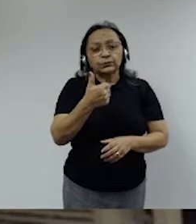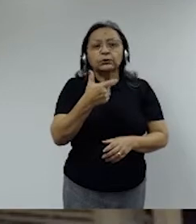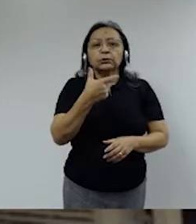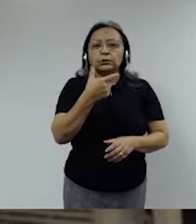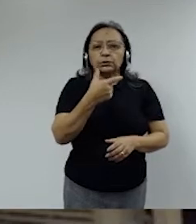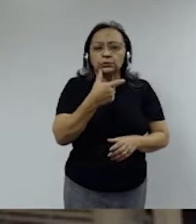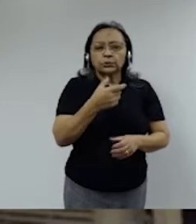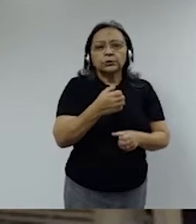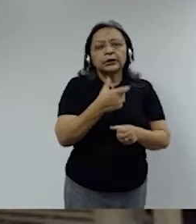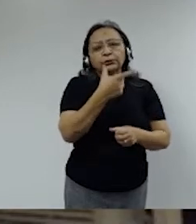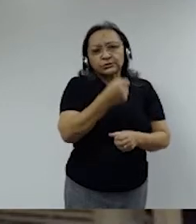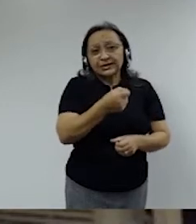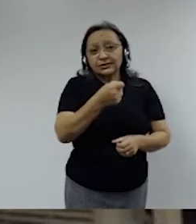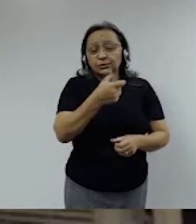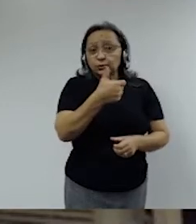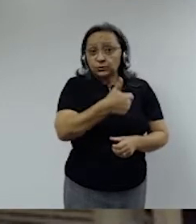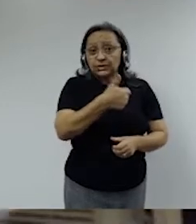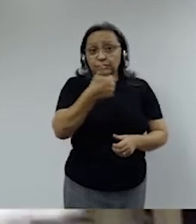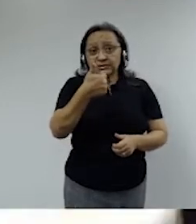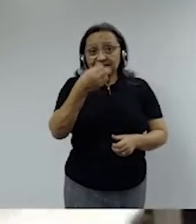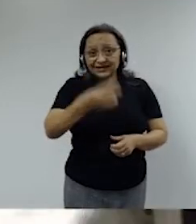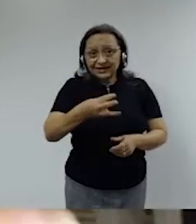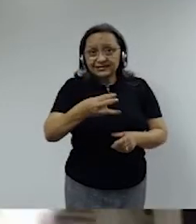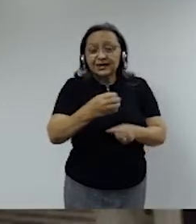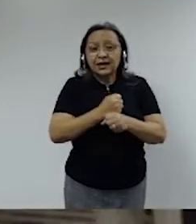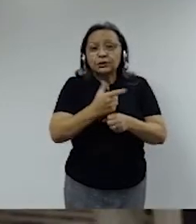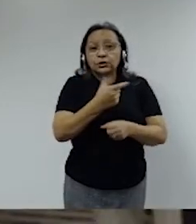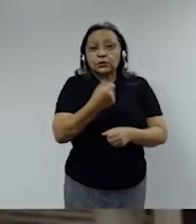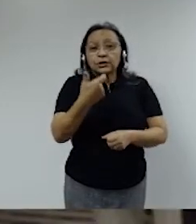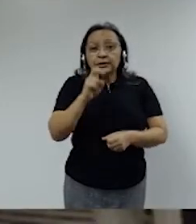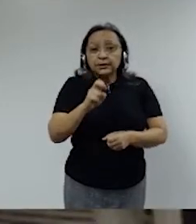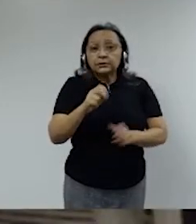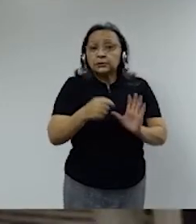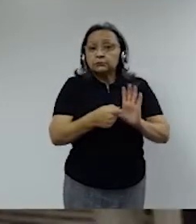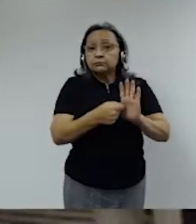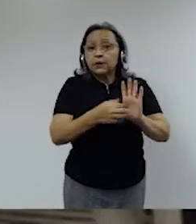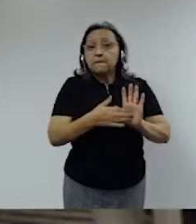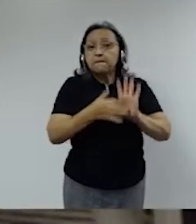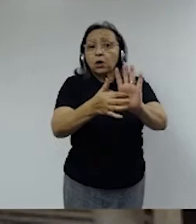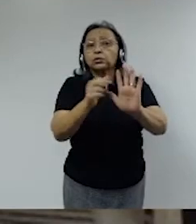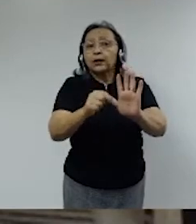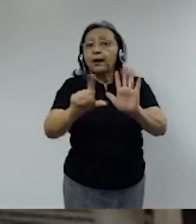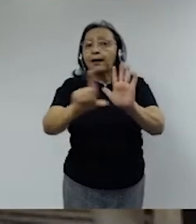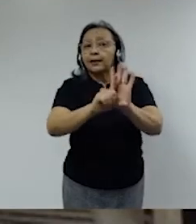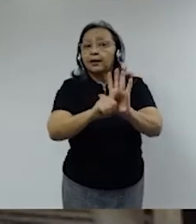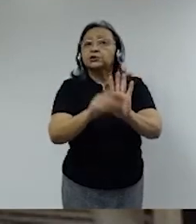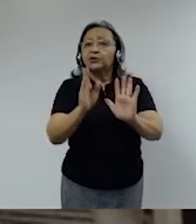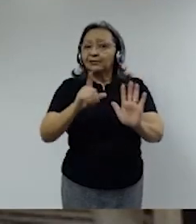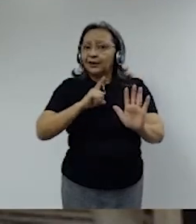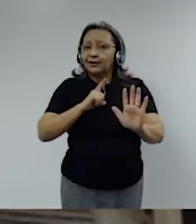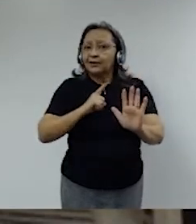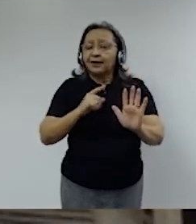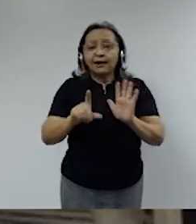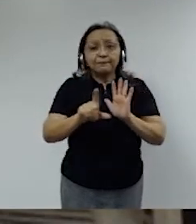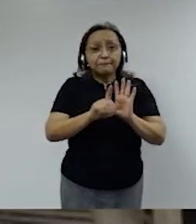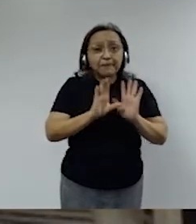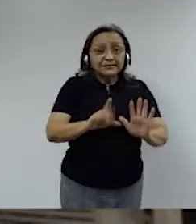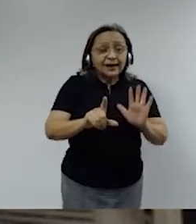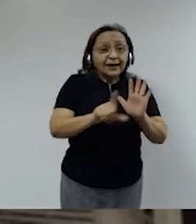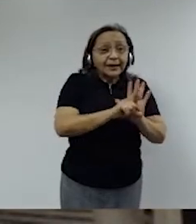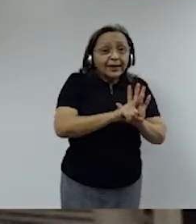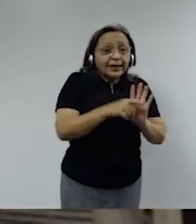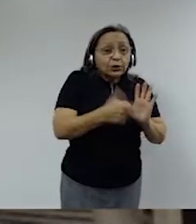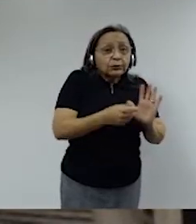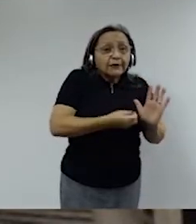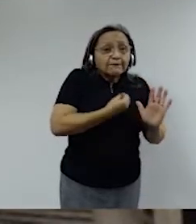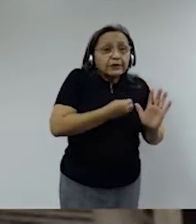em 2015, veio dizer o que a lei já diz, mas é impressionante. A lei não tem vida por si só se alguém não disser que ela